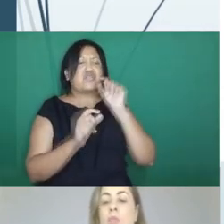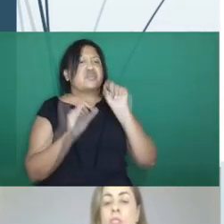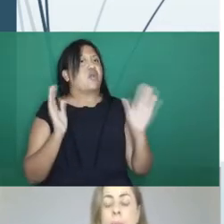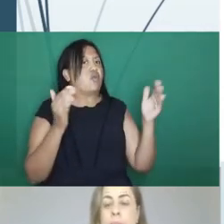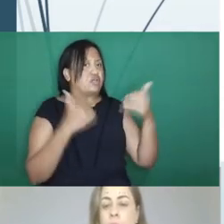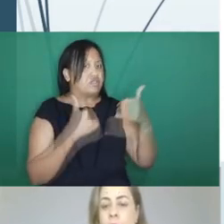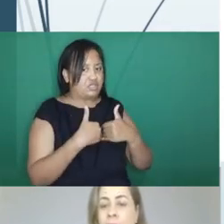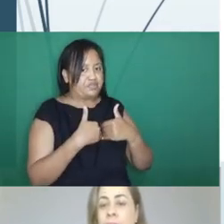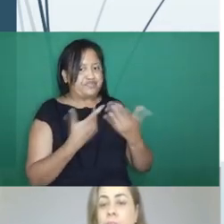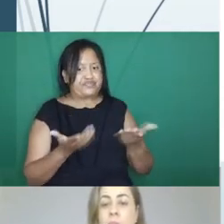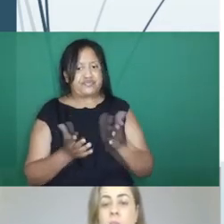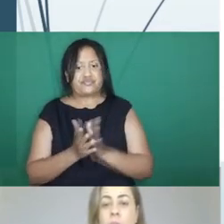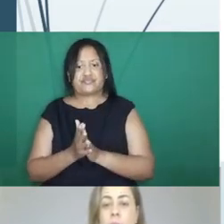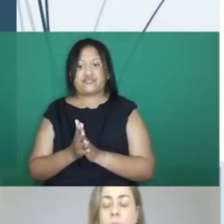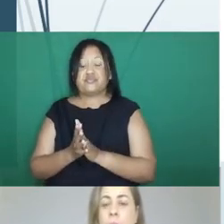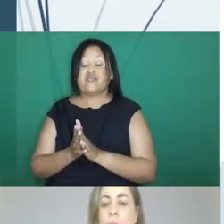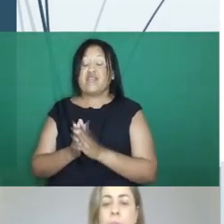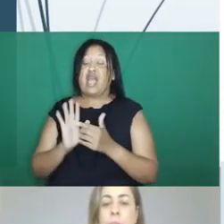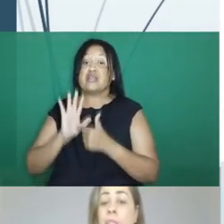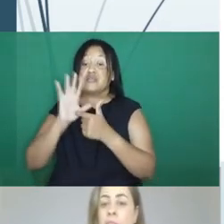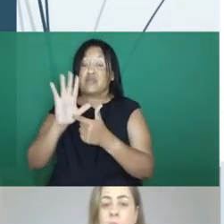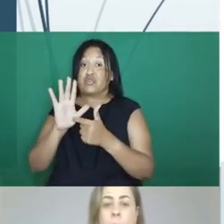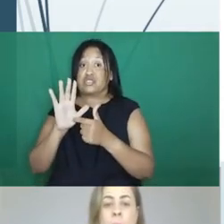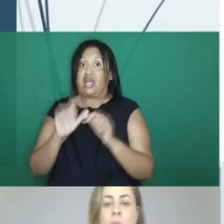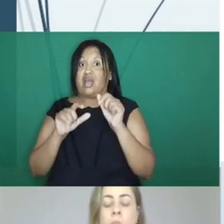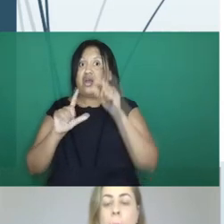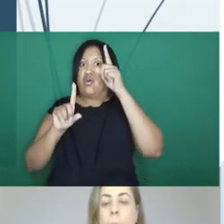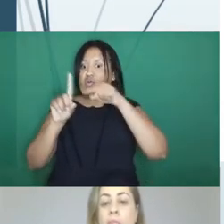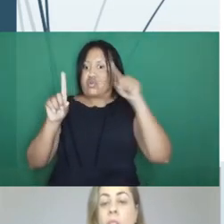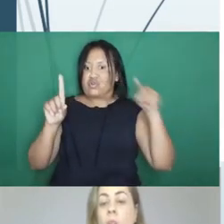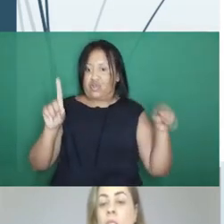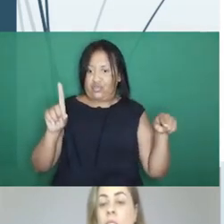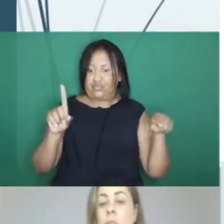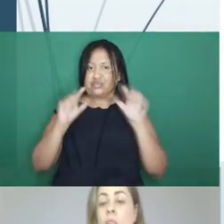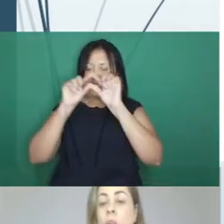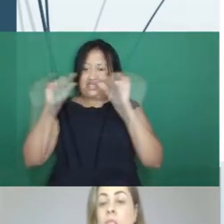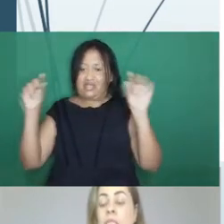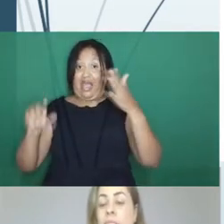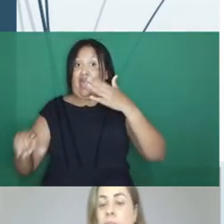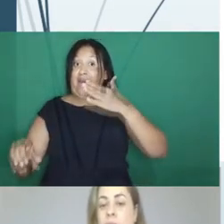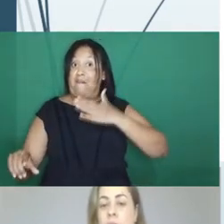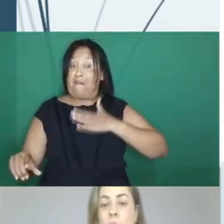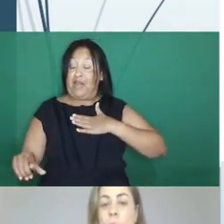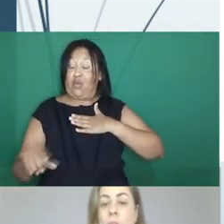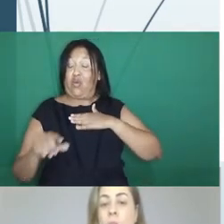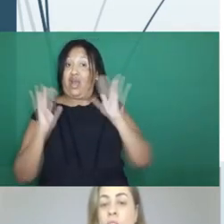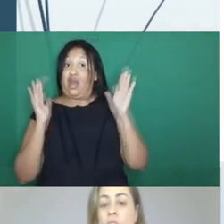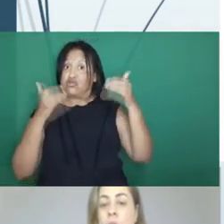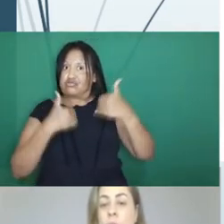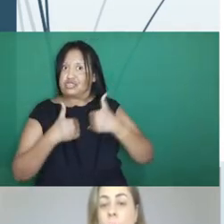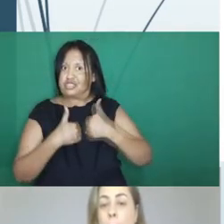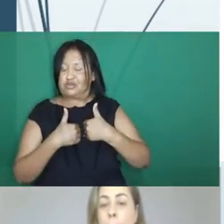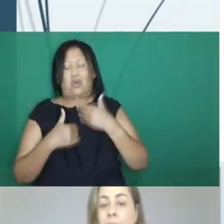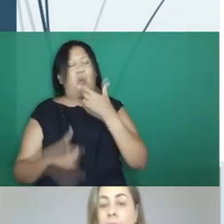espectropista aí ele traz lá o gráfico my ots looks like Days então meu